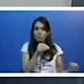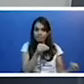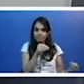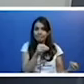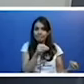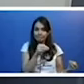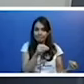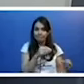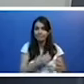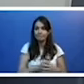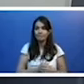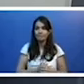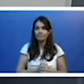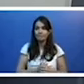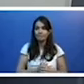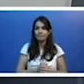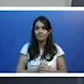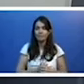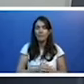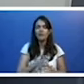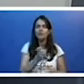ó. X igual